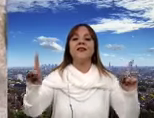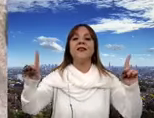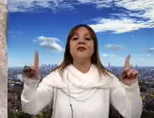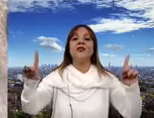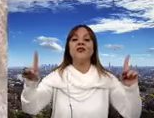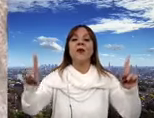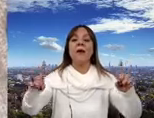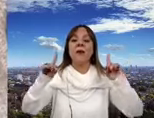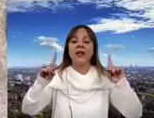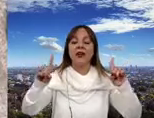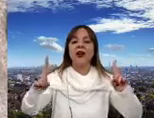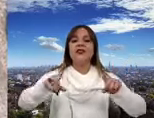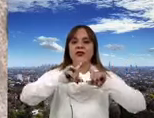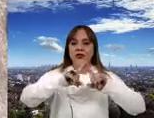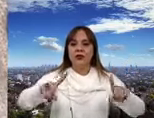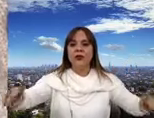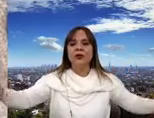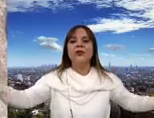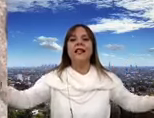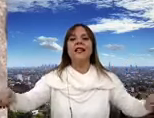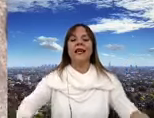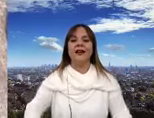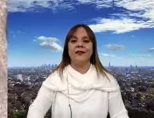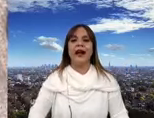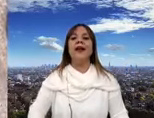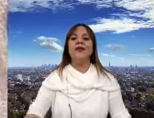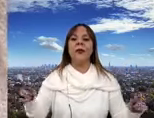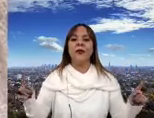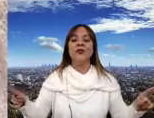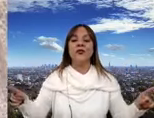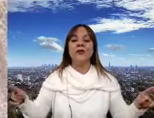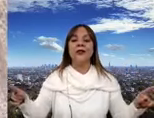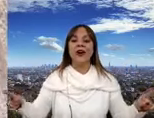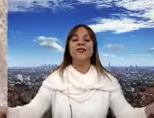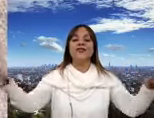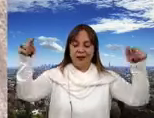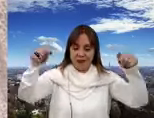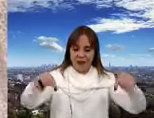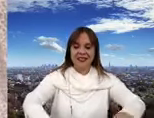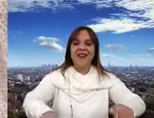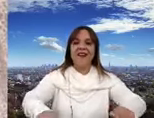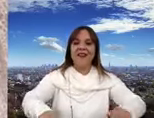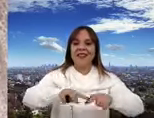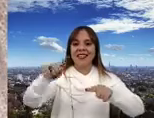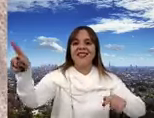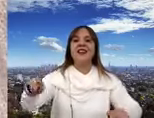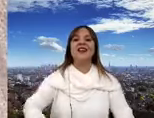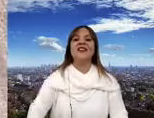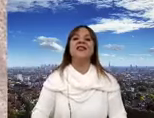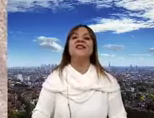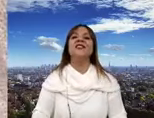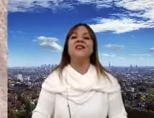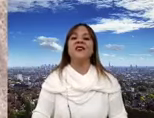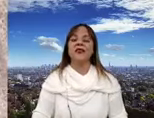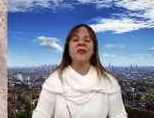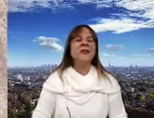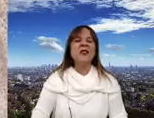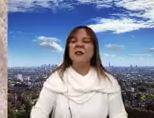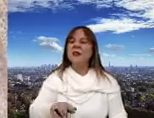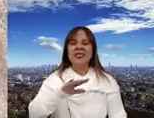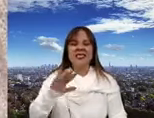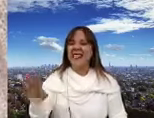com o Amor em Nós junho inteiro, tá? E o concurso Amor em Nós começa agora, vai até dia 22. Vamos saber todas